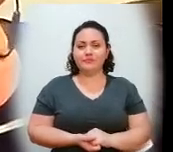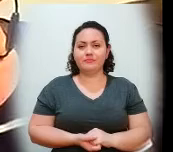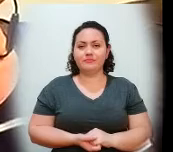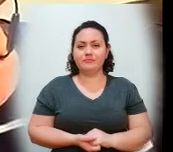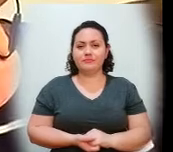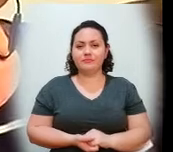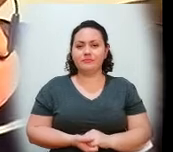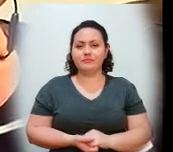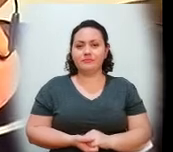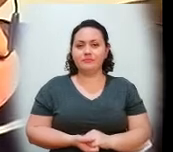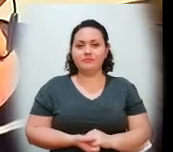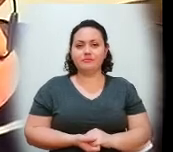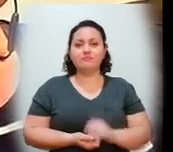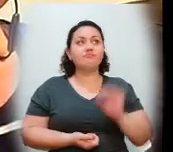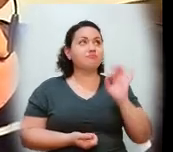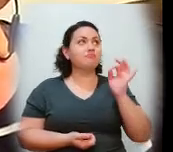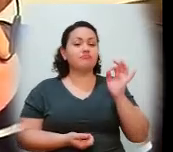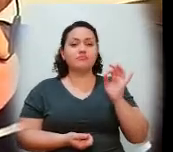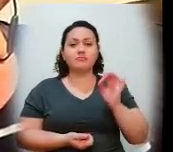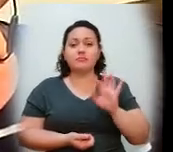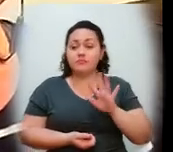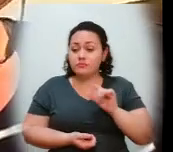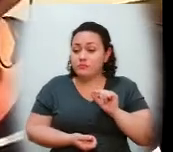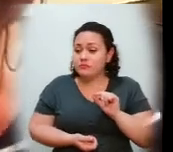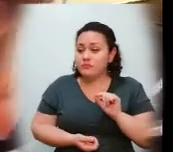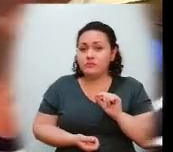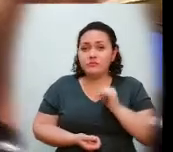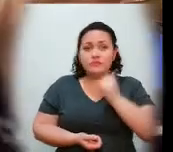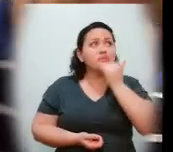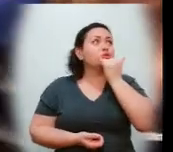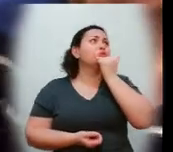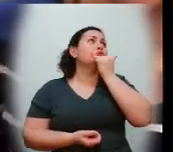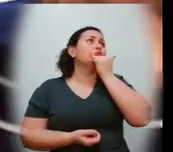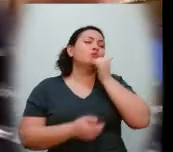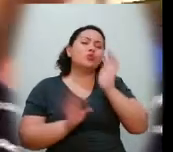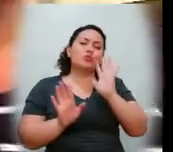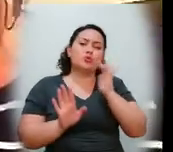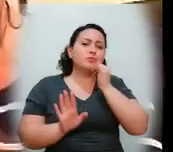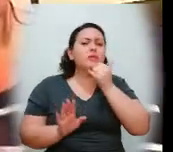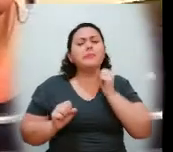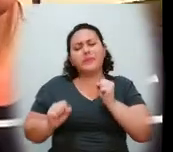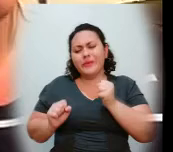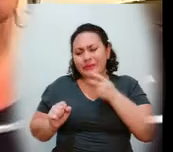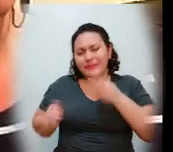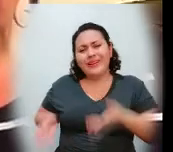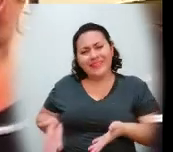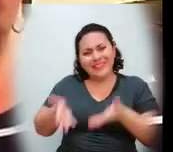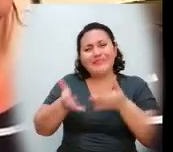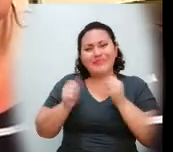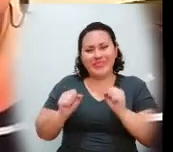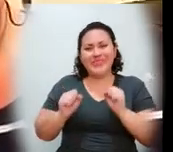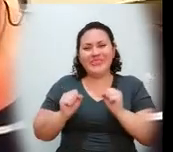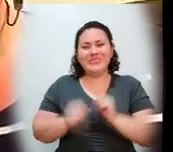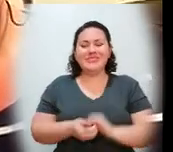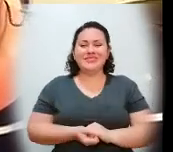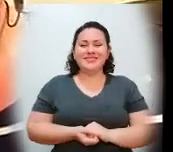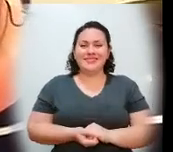É, E uma acho que a das coisas que a prática. gente. Perdão, Ana, perdão. Por Pode favor. falar. Não, Não, a por gente.